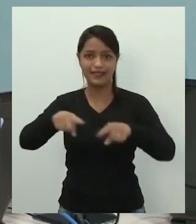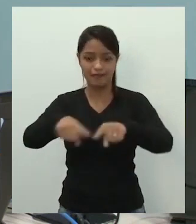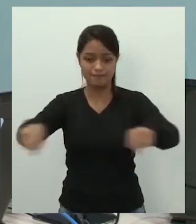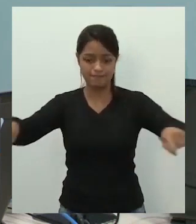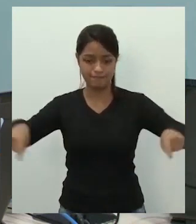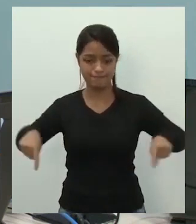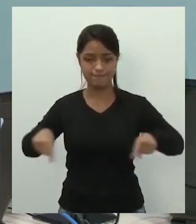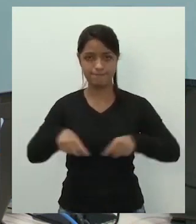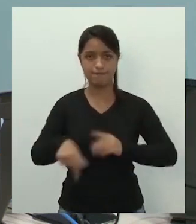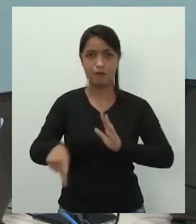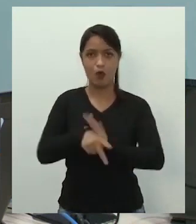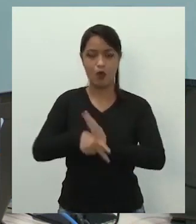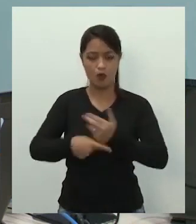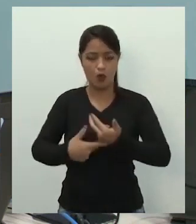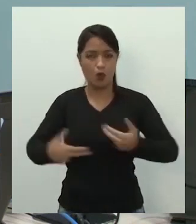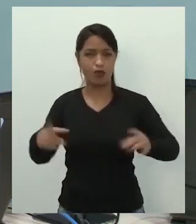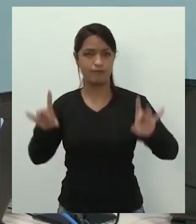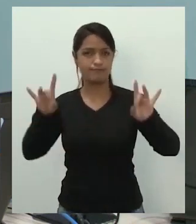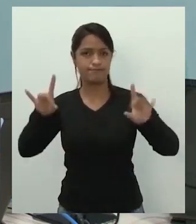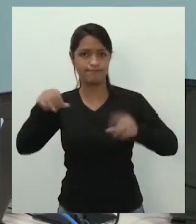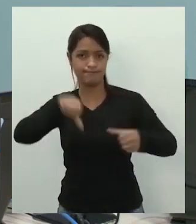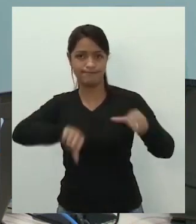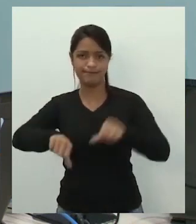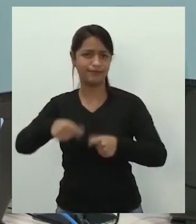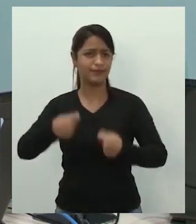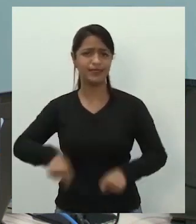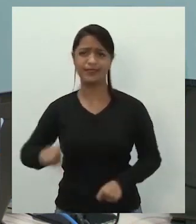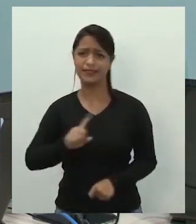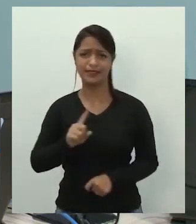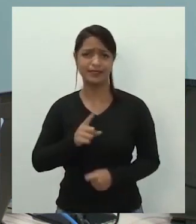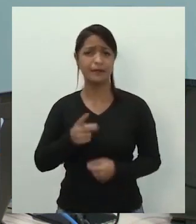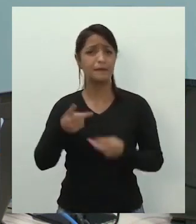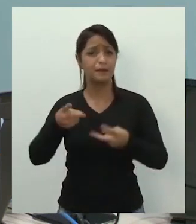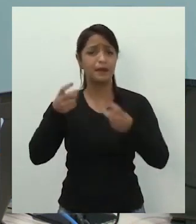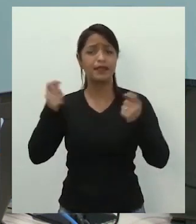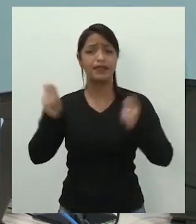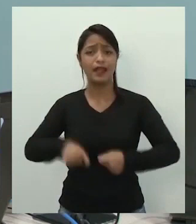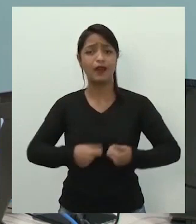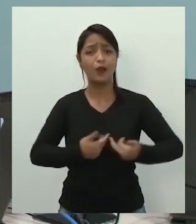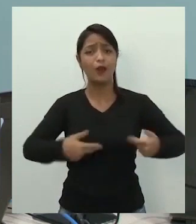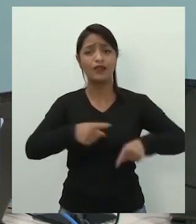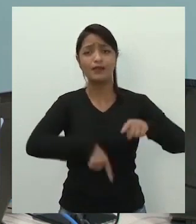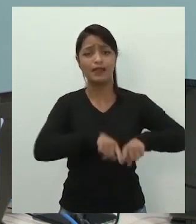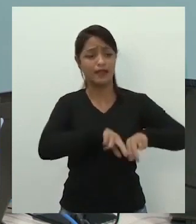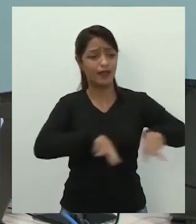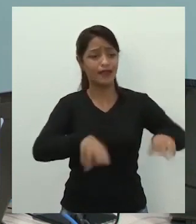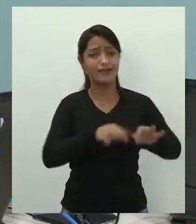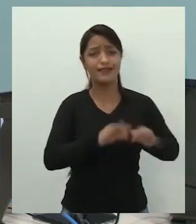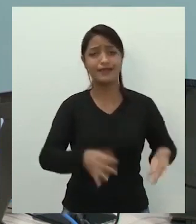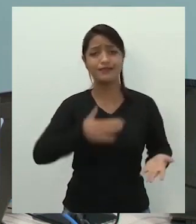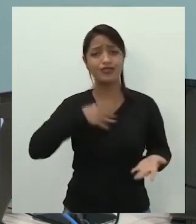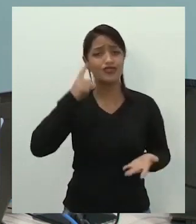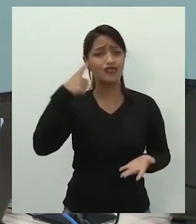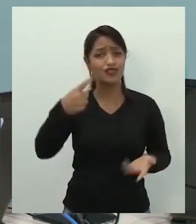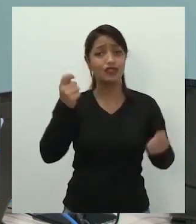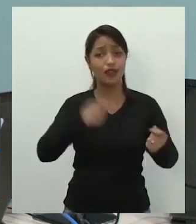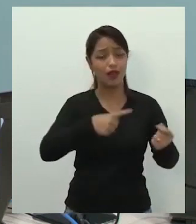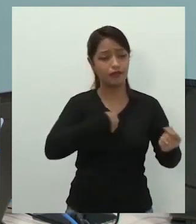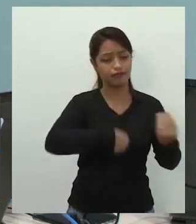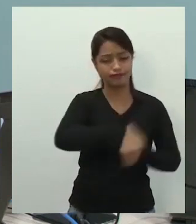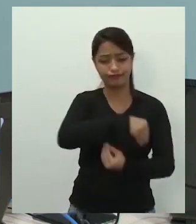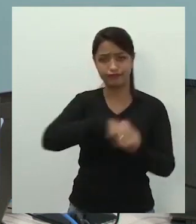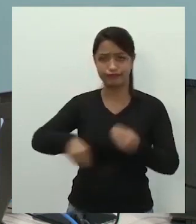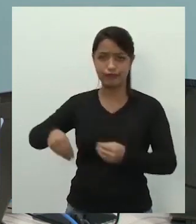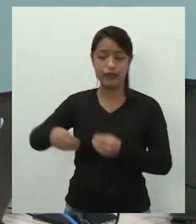Então, mostra que nós podemos utilizar os materiais do dia a dia para desenvolver algumas atividades diferenciadas com